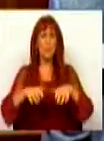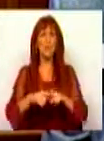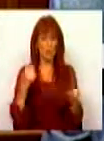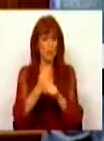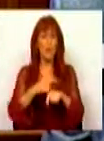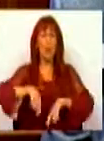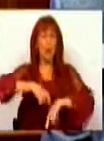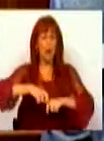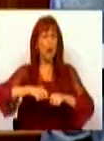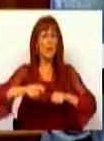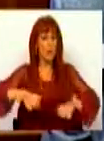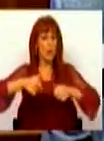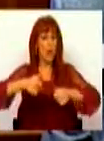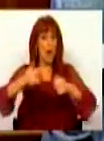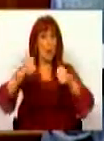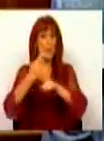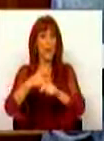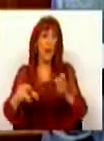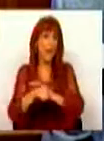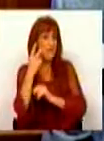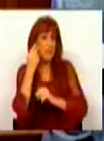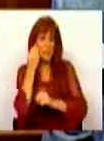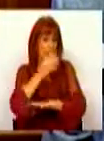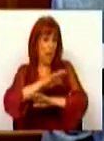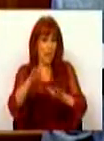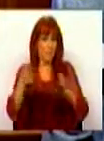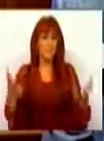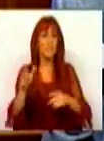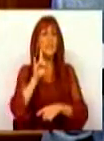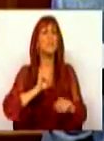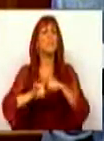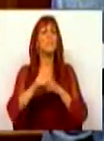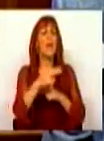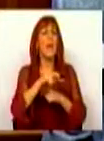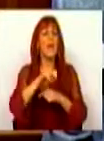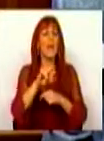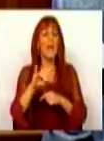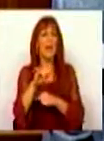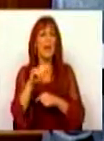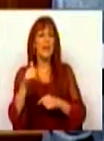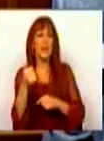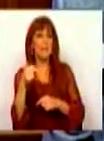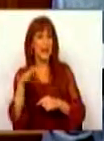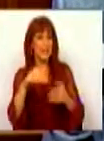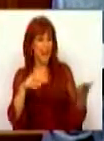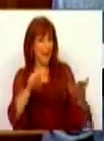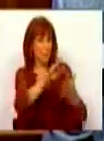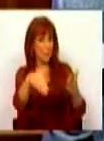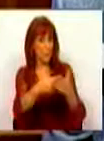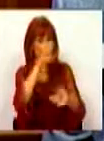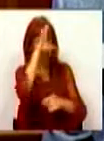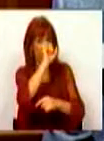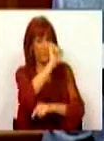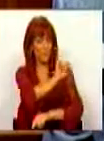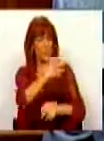trabalho de melhoria para fazer, porque isso é da lei da vida. Senhora deputada Ana Rita Bessa, esta é a proposta do